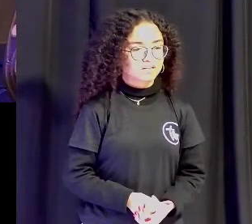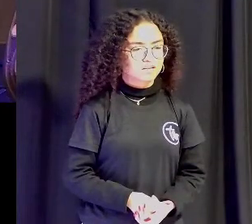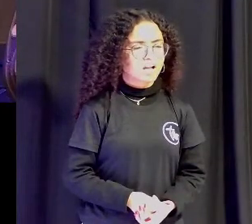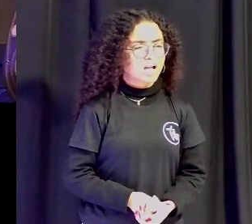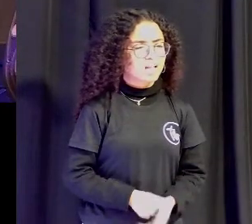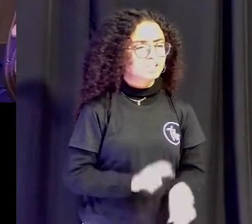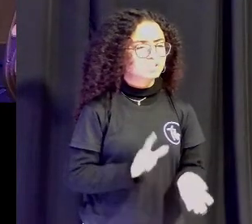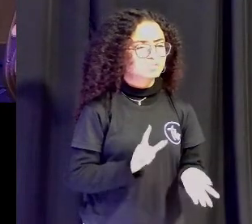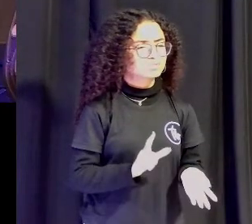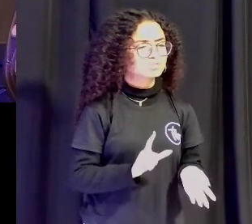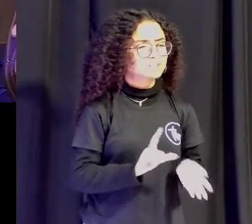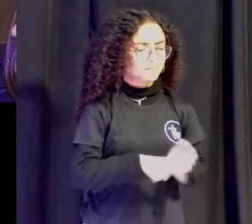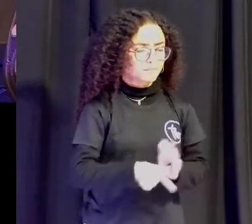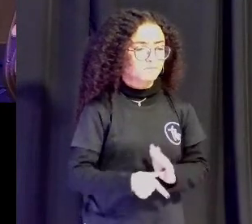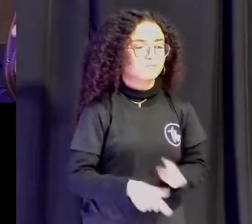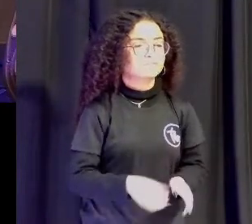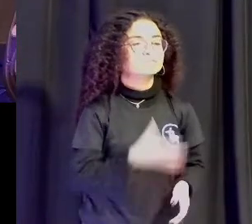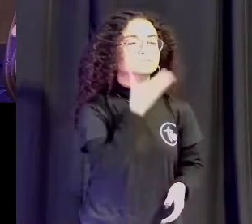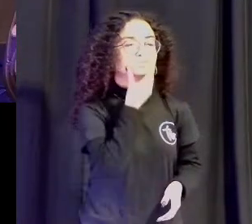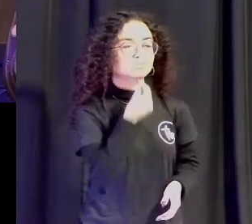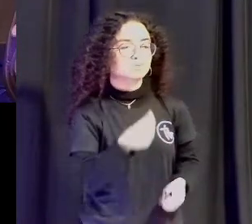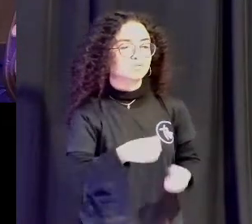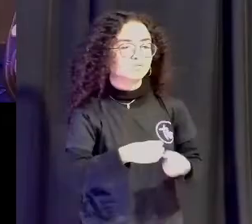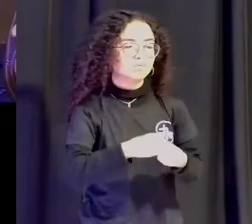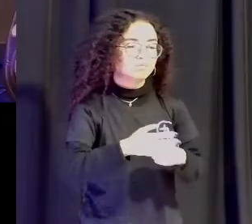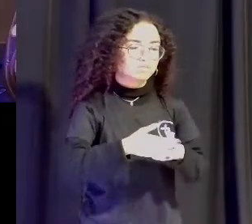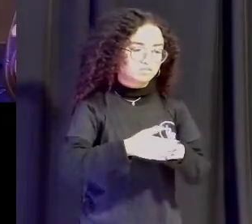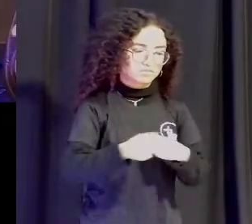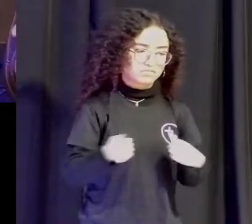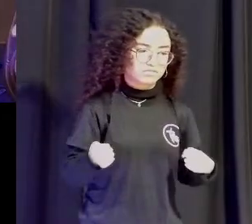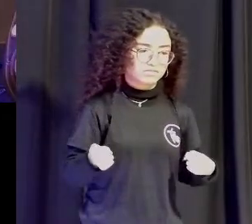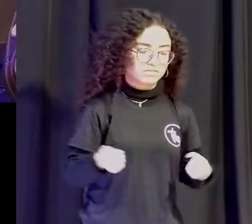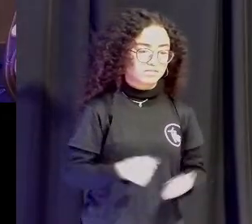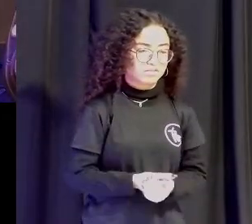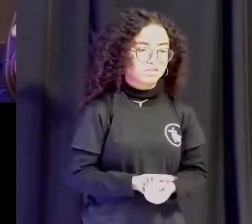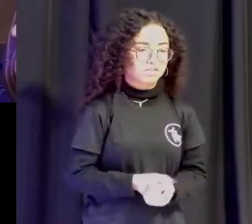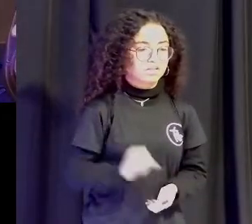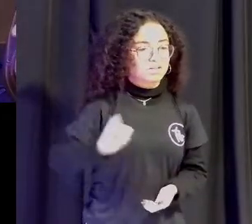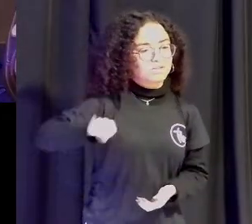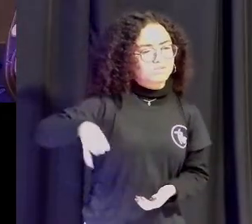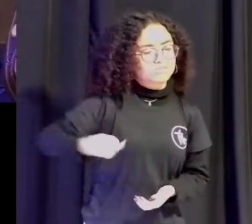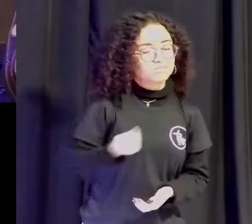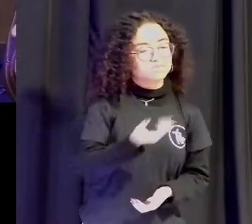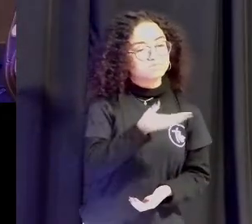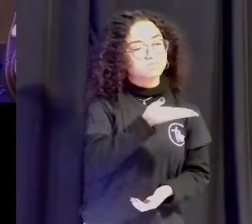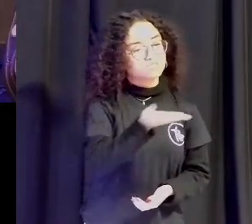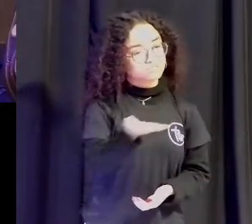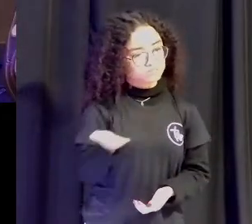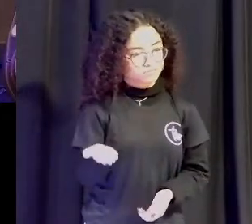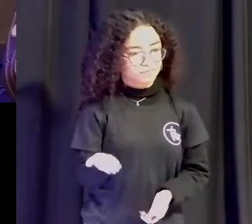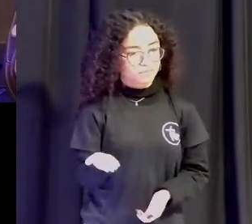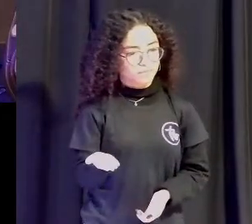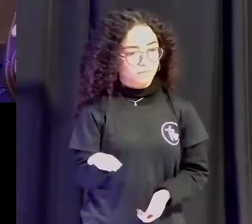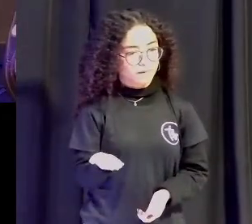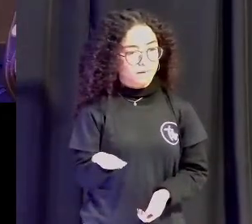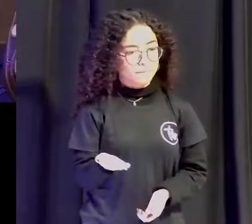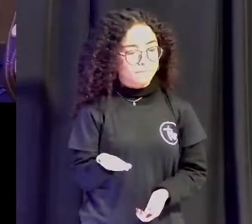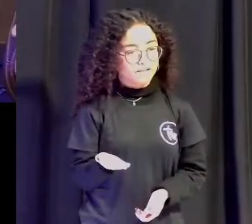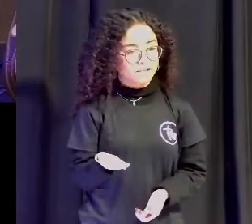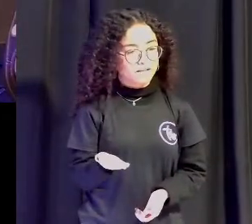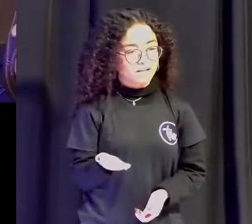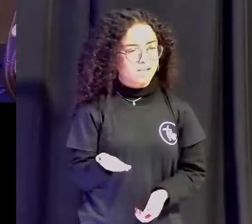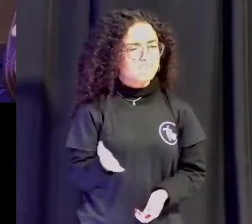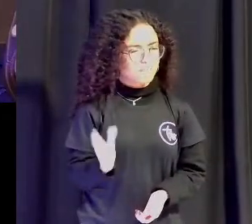curado, se aproximaram muitos, ele está dando oportunidade a eles de serem